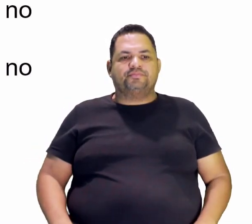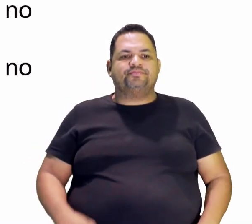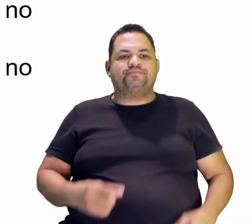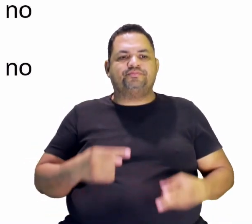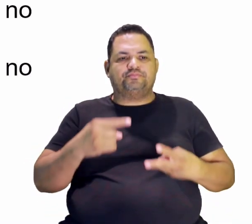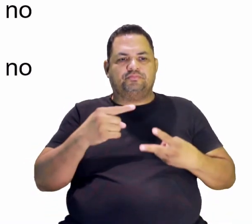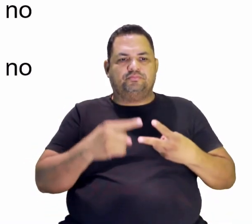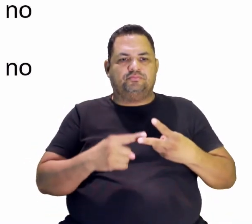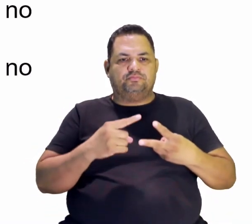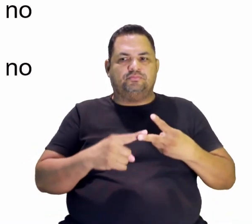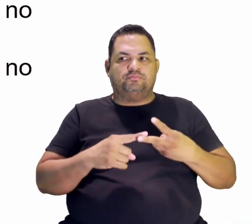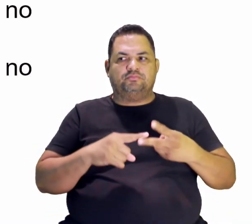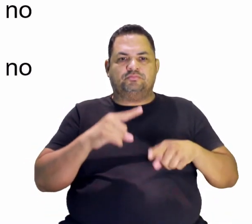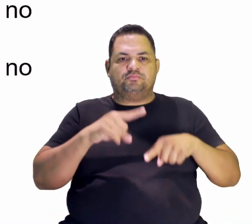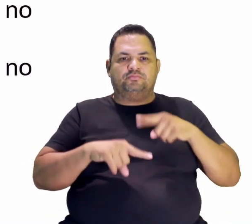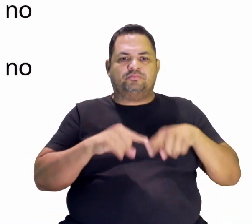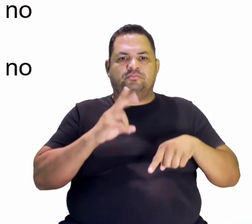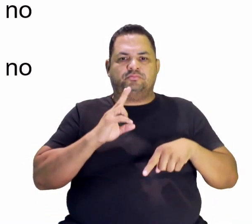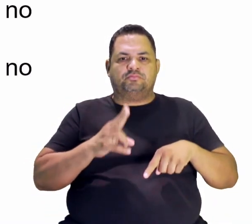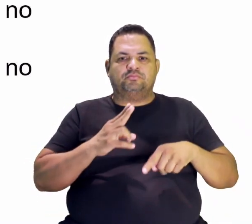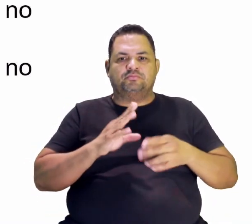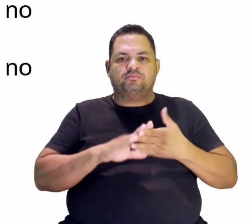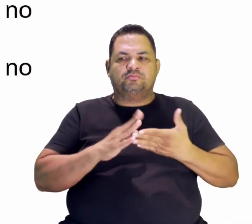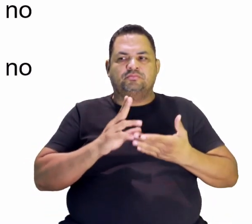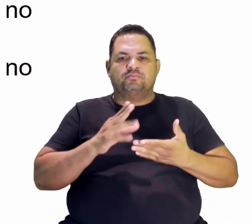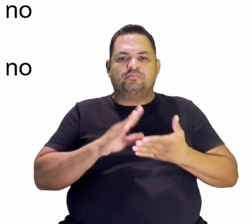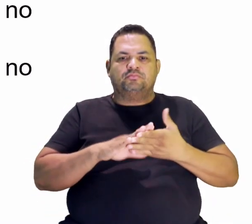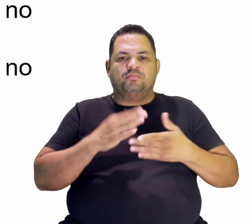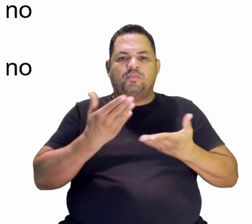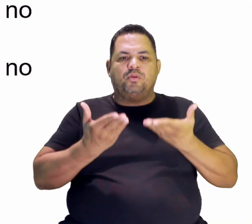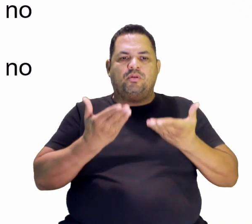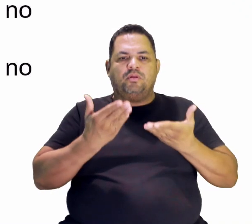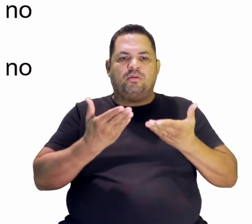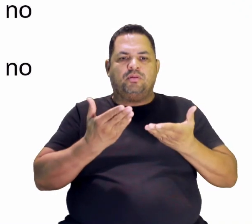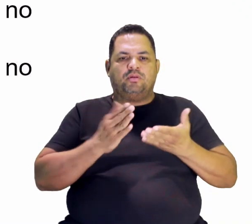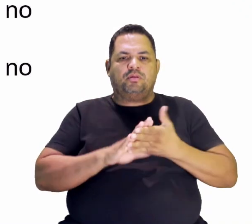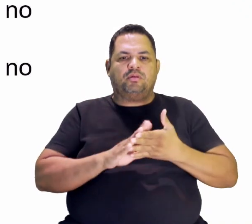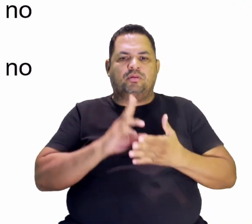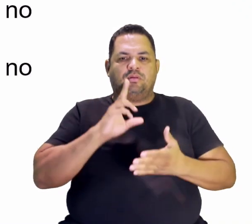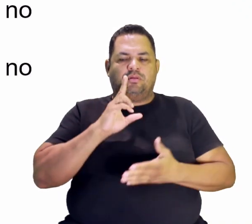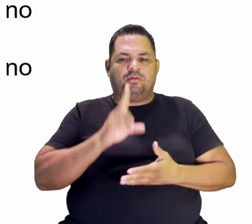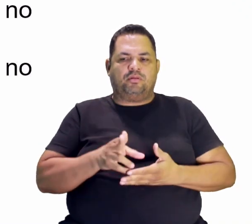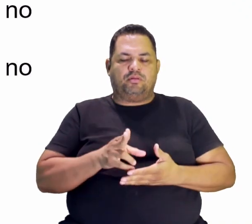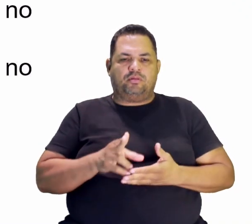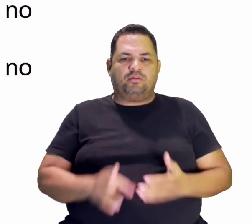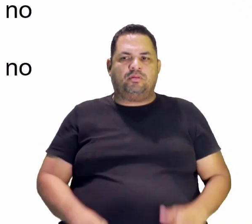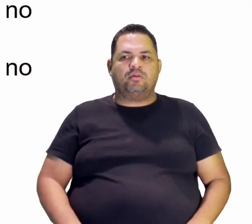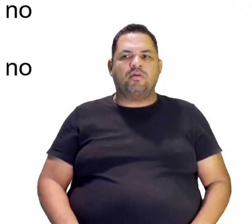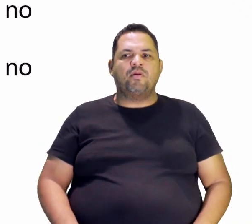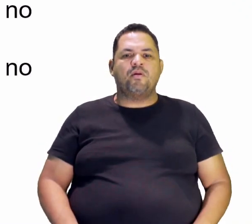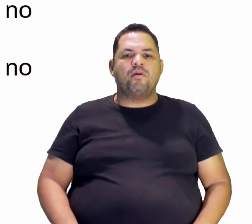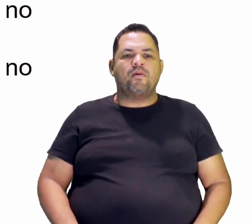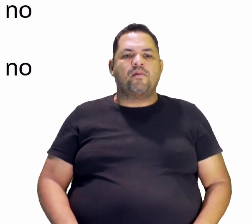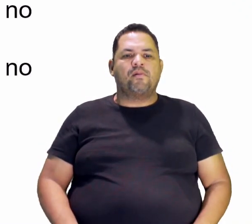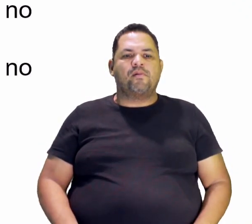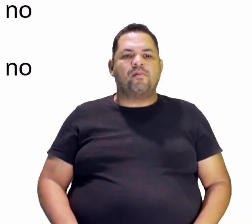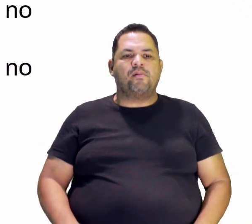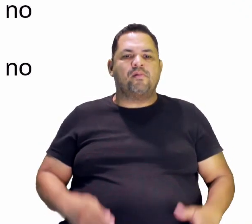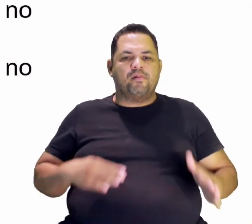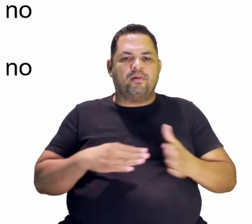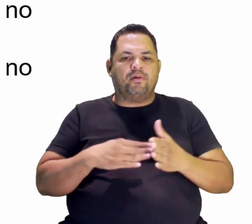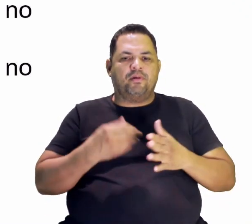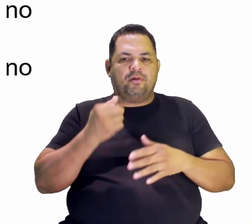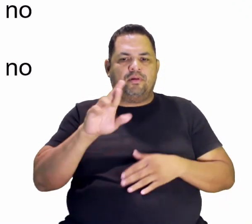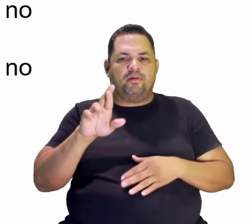Segundo, os corpos chegaram ao mesmo instante no solo, pois os pesos tornaram-se iguais. E a resistência